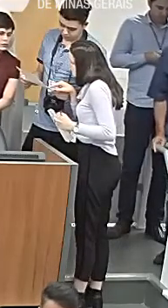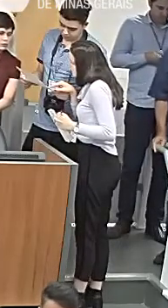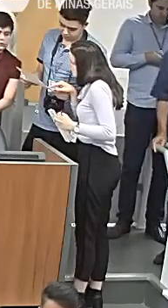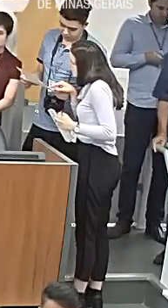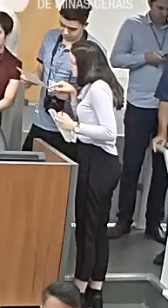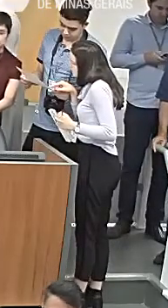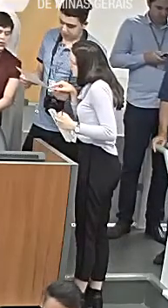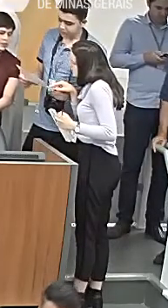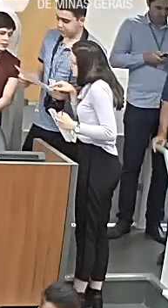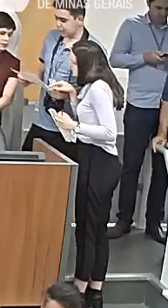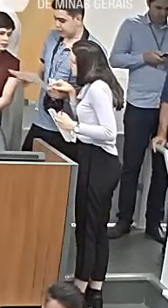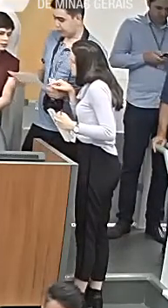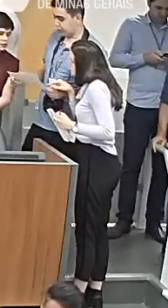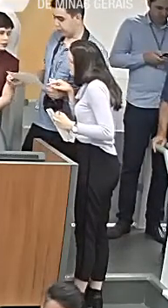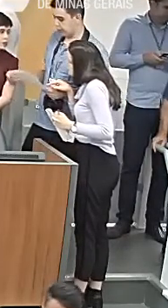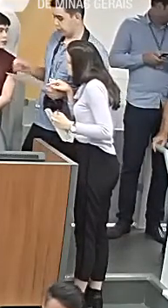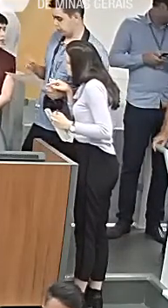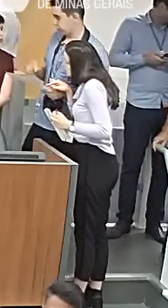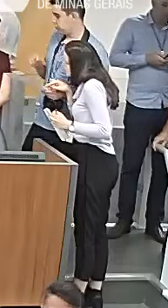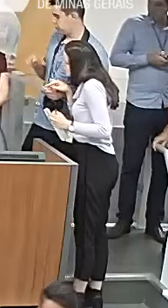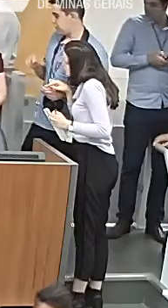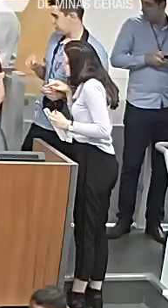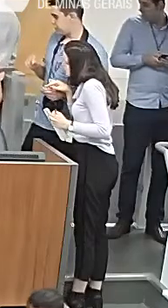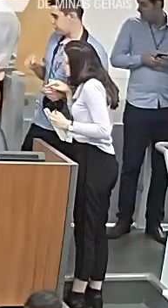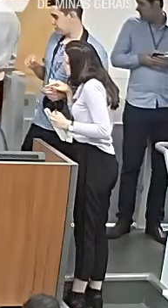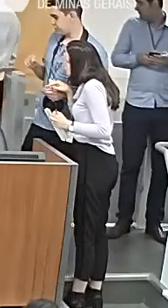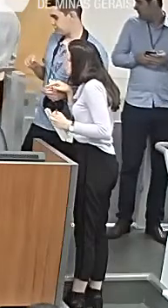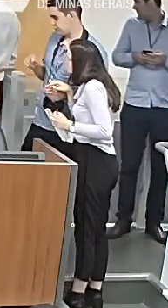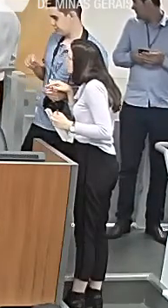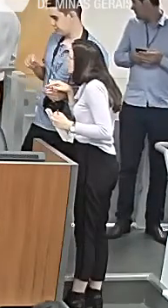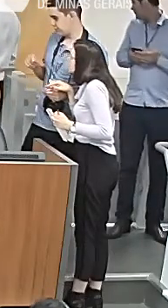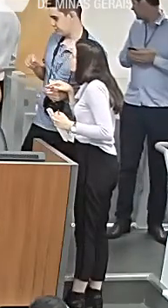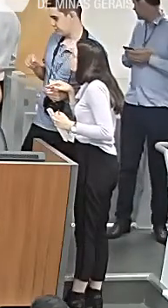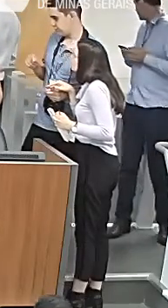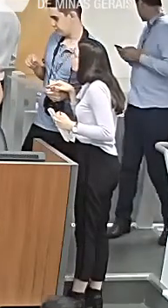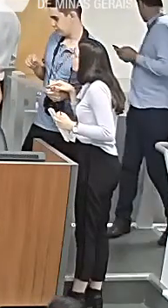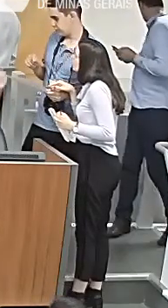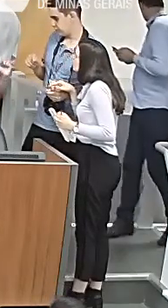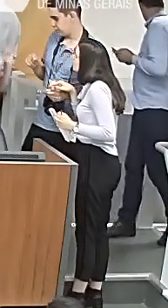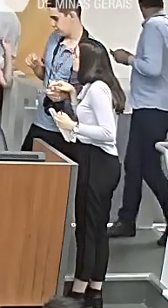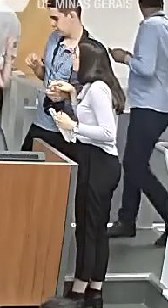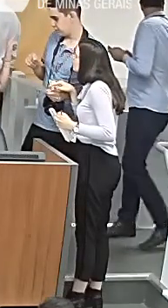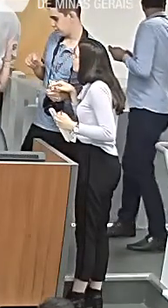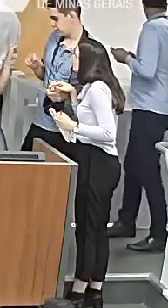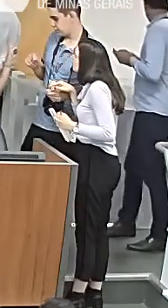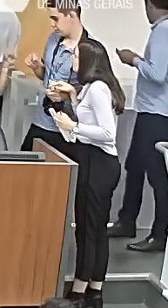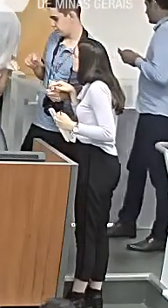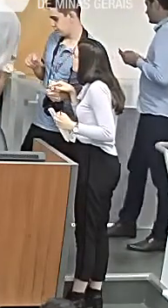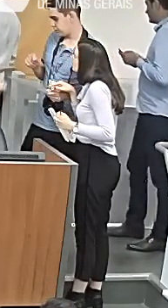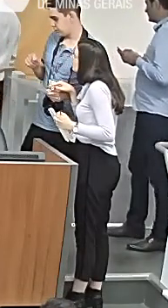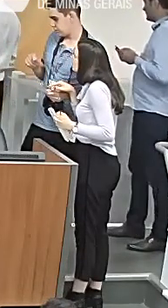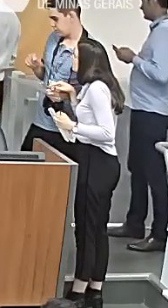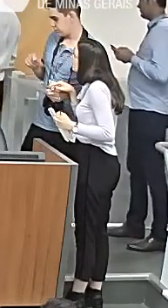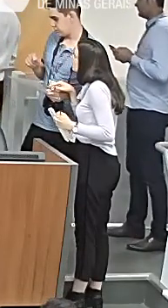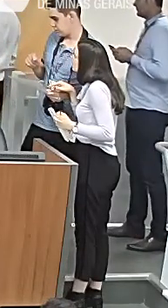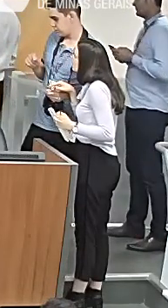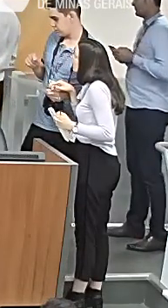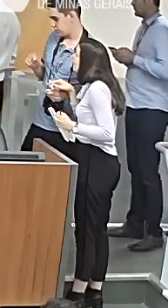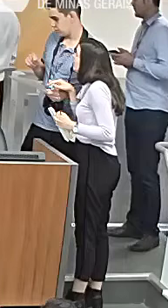negócio vai ser o ano que vem, não é possível aprovar. Tá. Isso, é. E aí a gente depois dá audiência, tá. Consegue audiência.